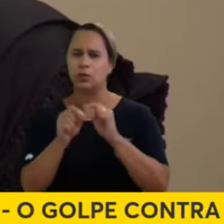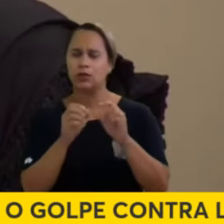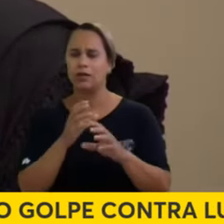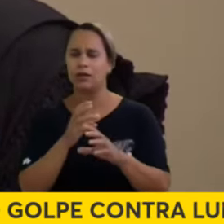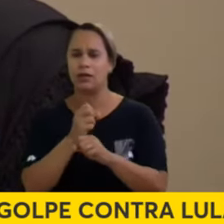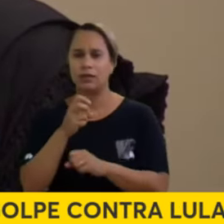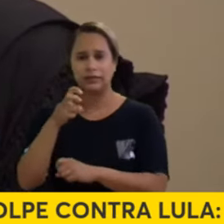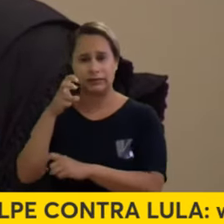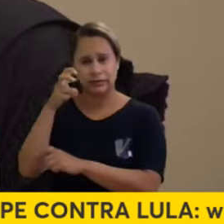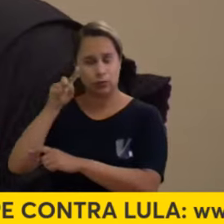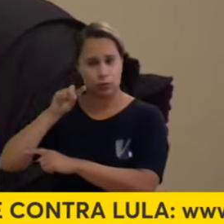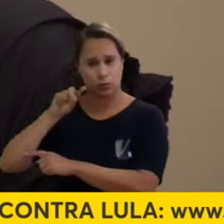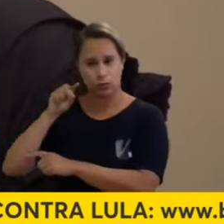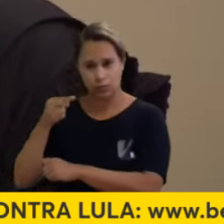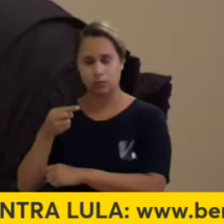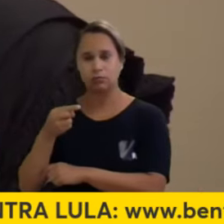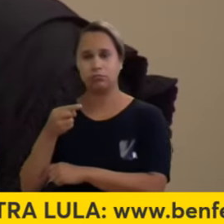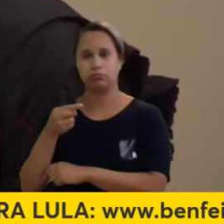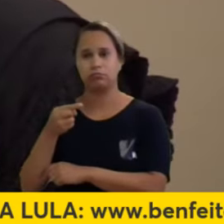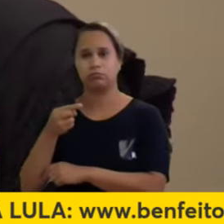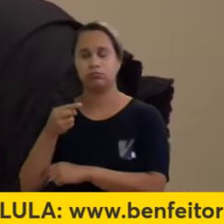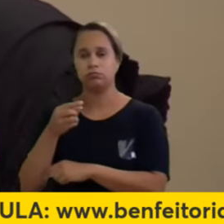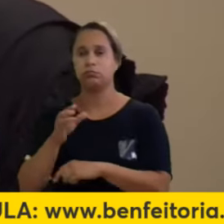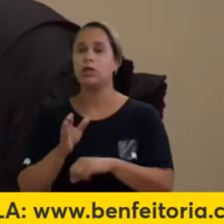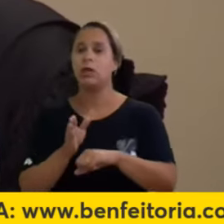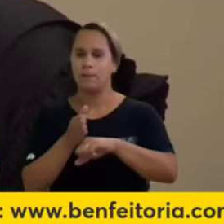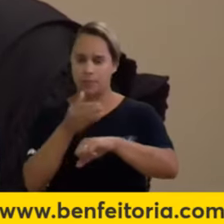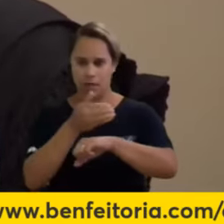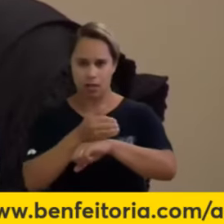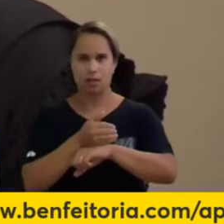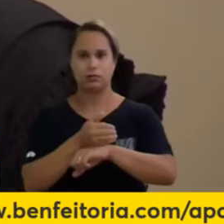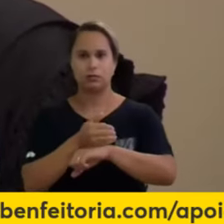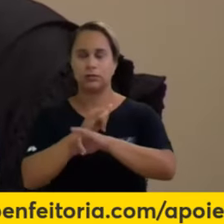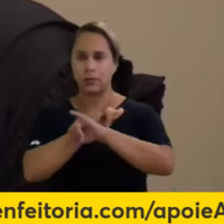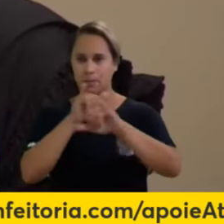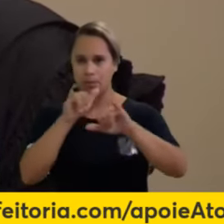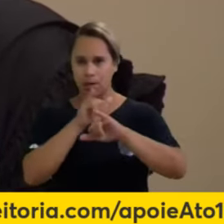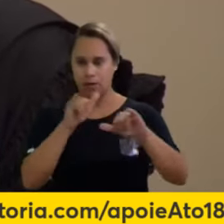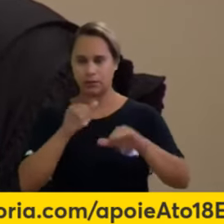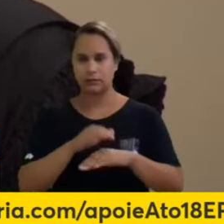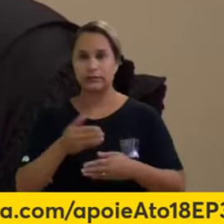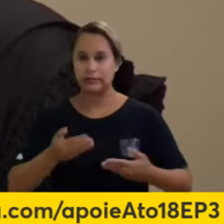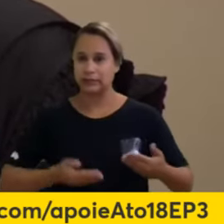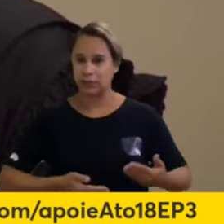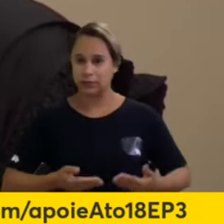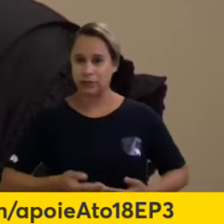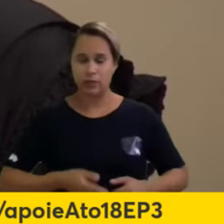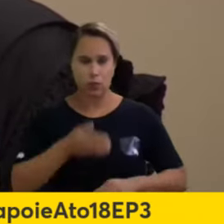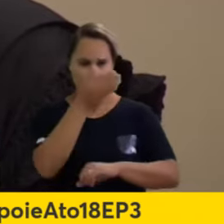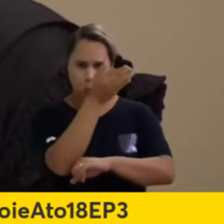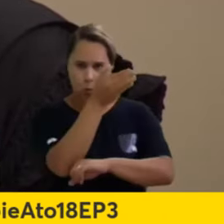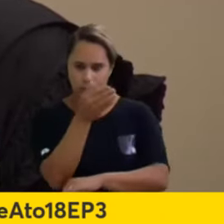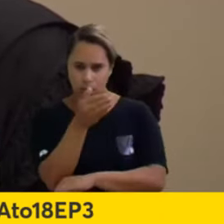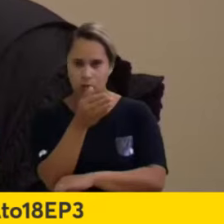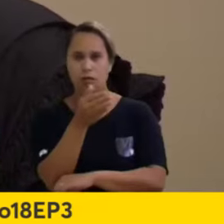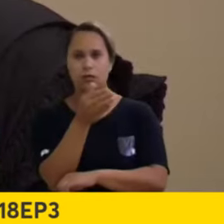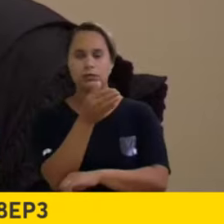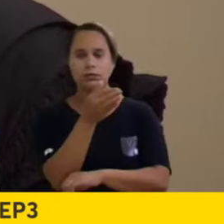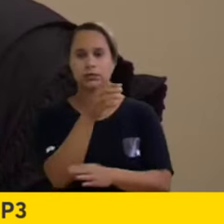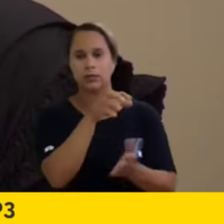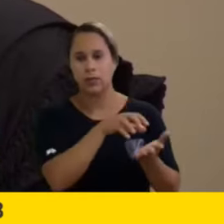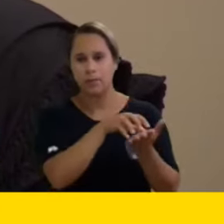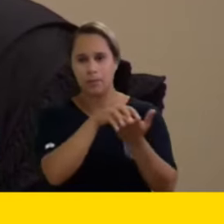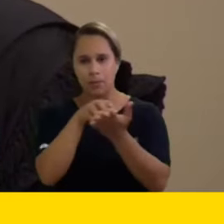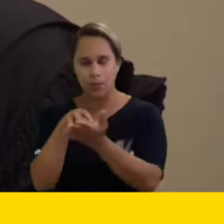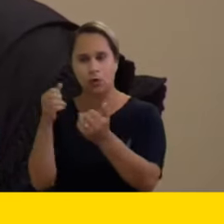incluído na pré-campanha serviços de hotelaria e transporte constata-se ter havido diversas contratações de